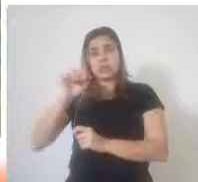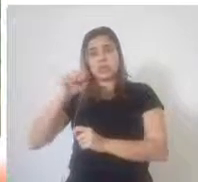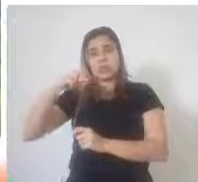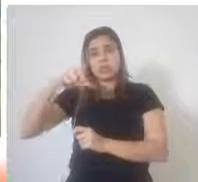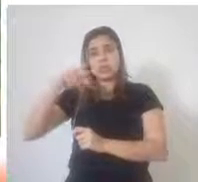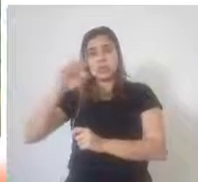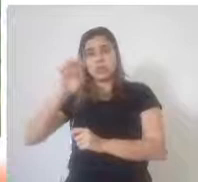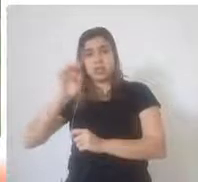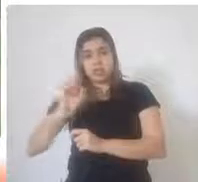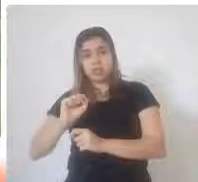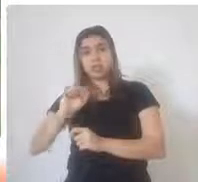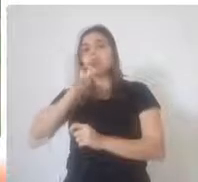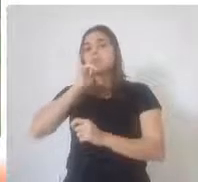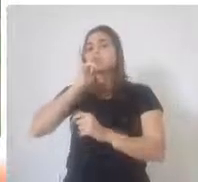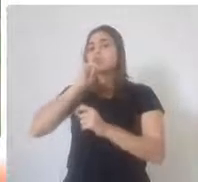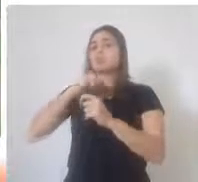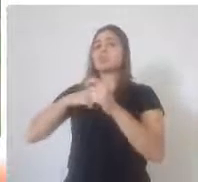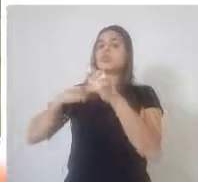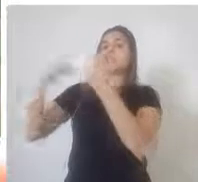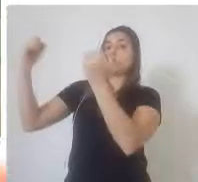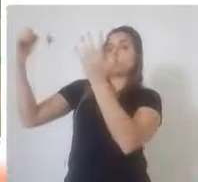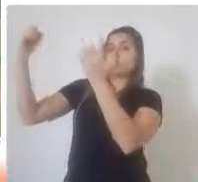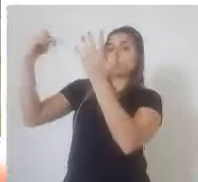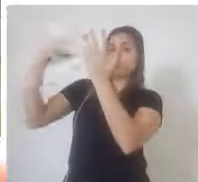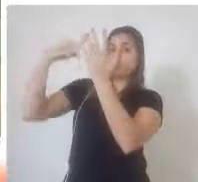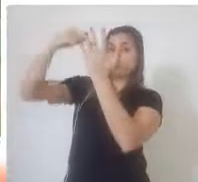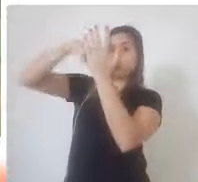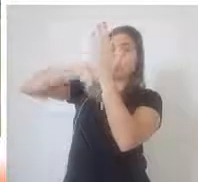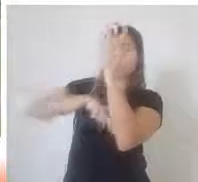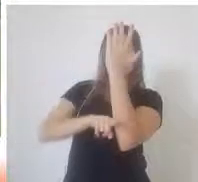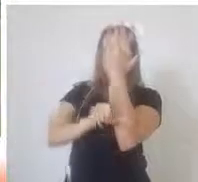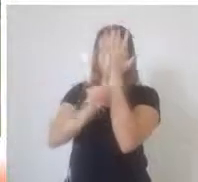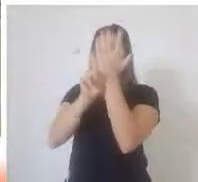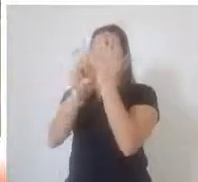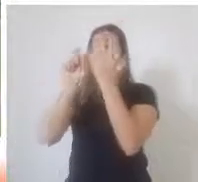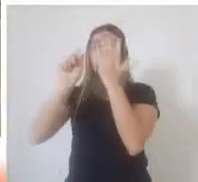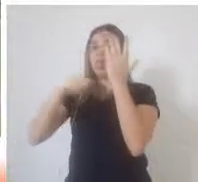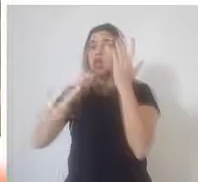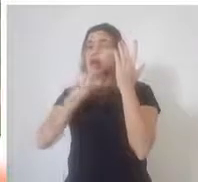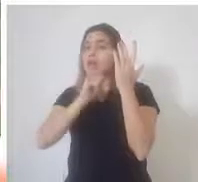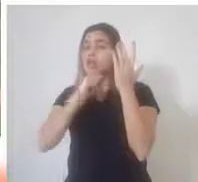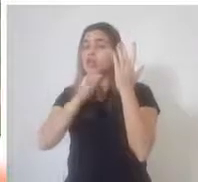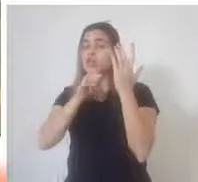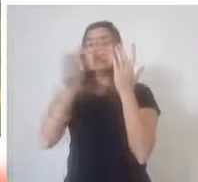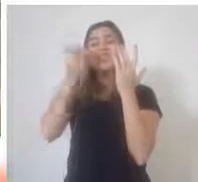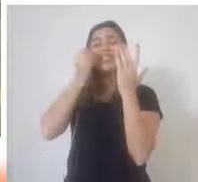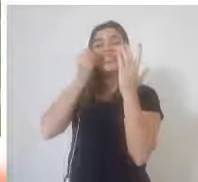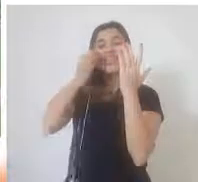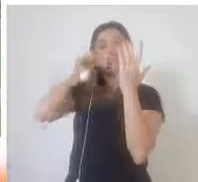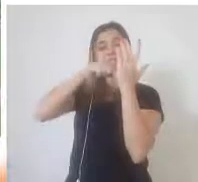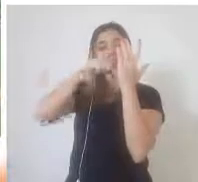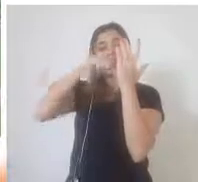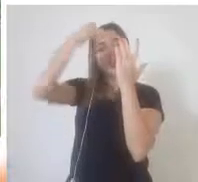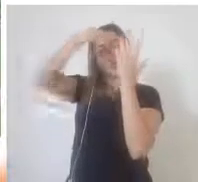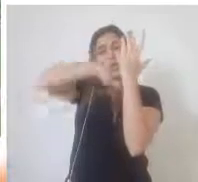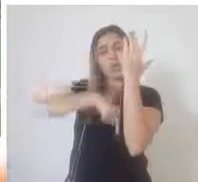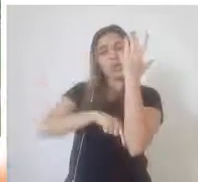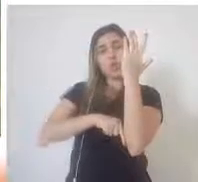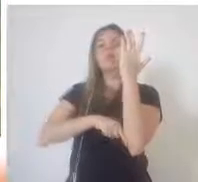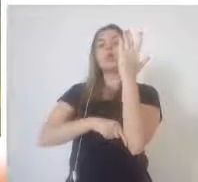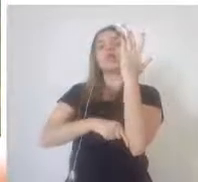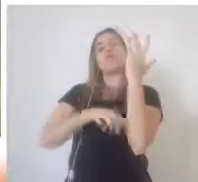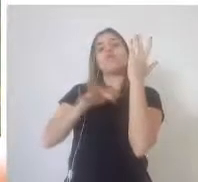fazem fotossíntese, além de nutrir, né, energeticamente as suas próprias reações químicas, também tem que